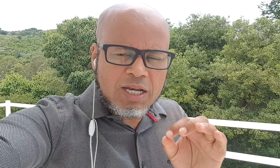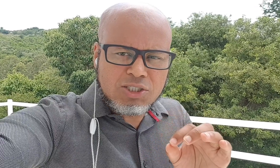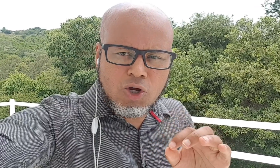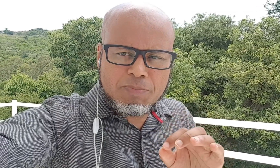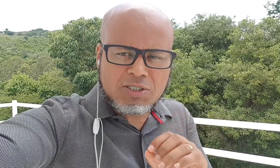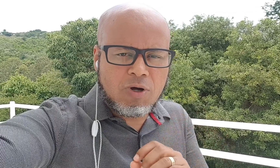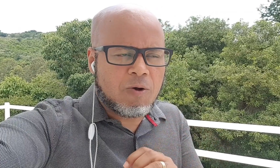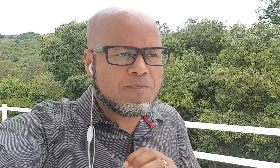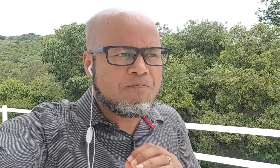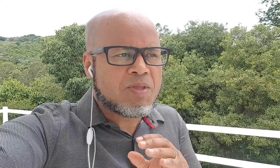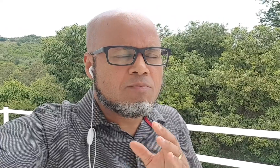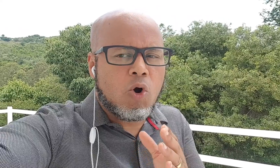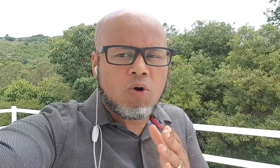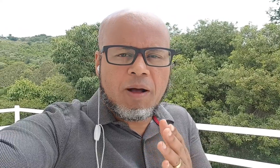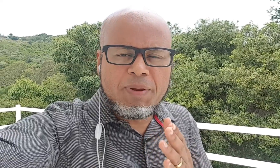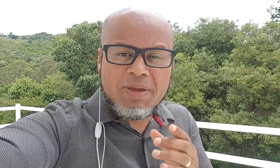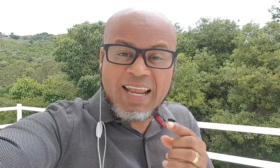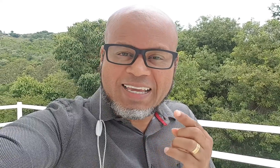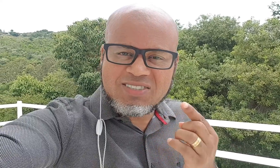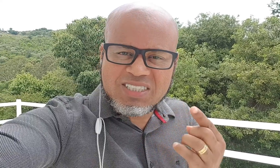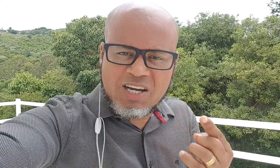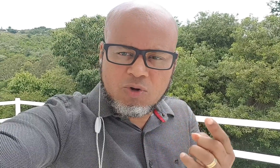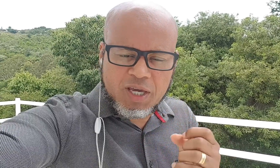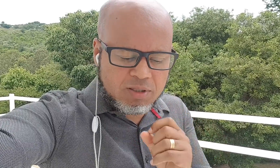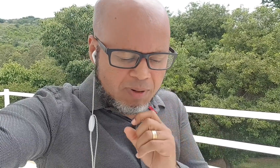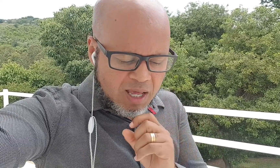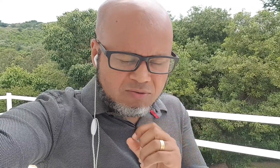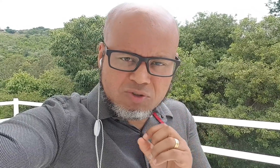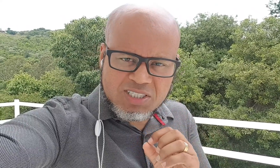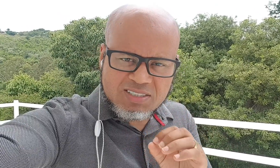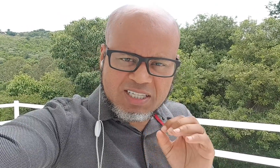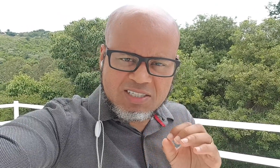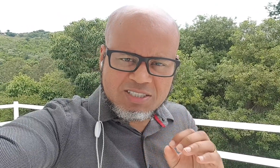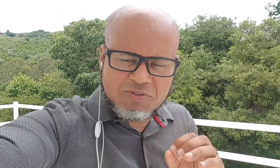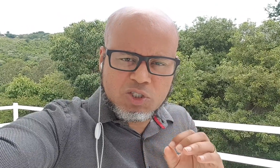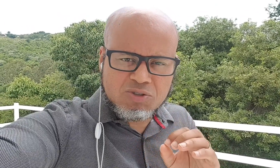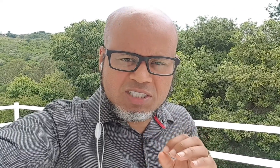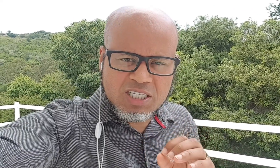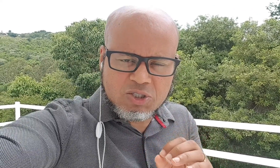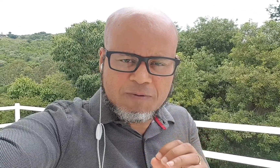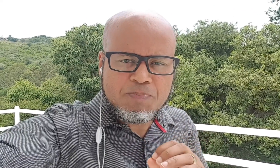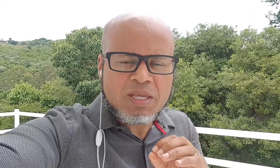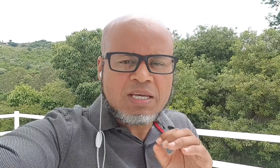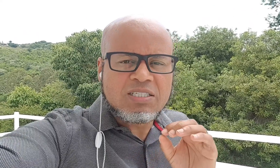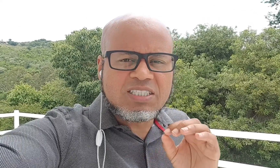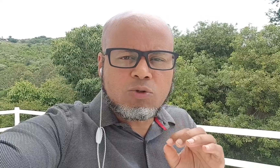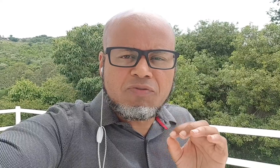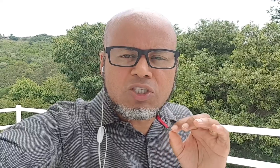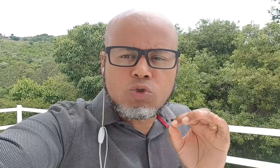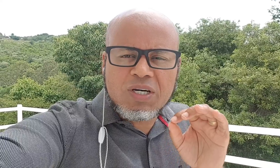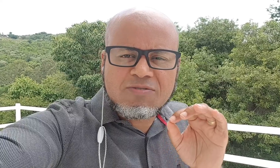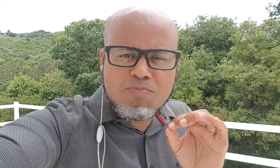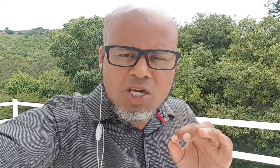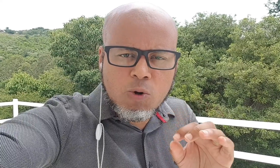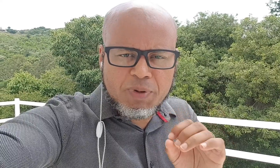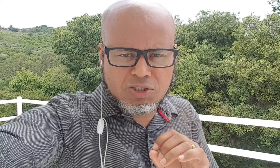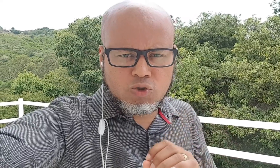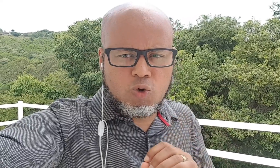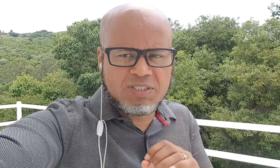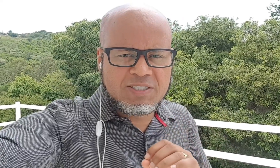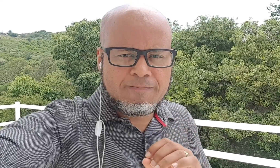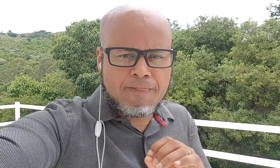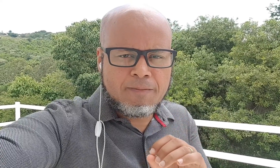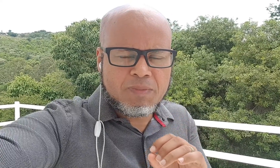Olha só pessoal, bom, a primeira questão que eu quero trabalhar com vocês aqui nesse vídeo é o seguinte. 122 mil